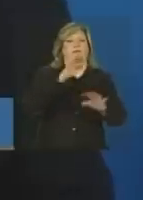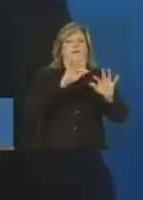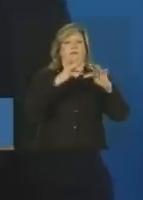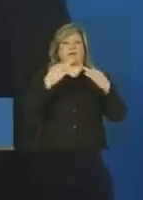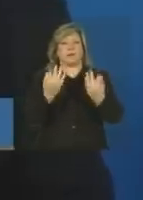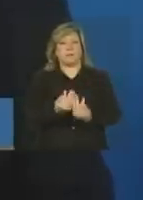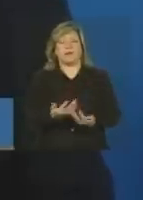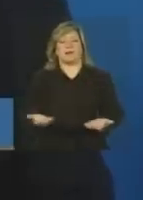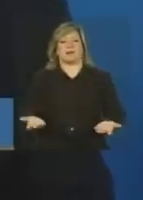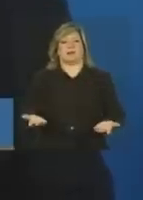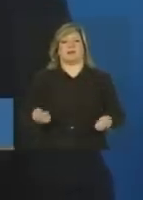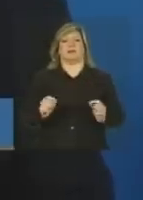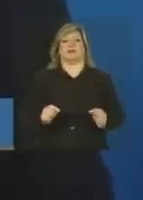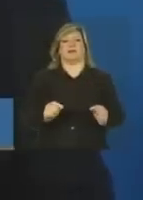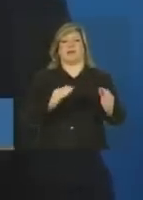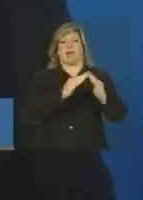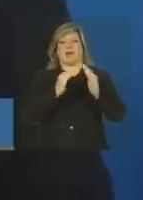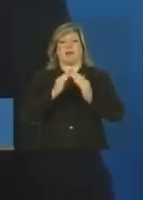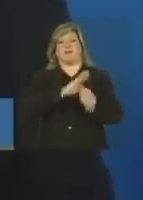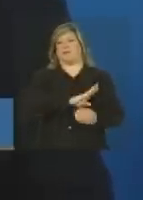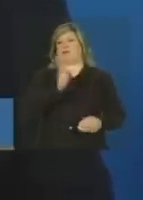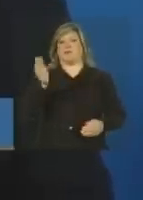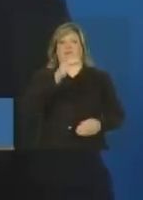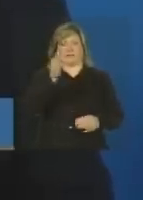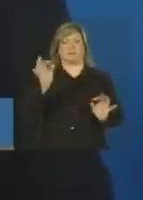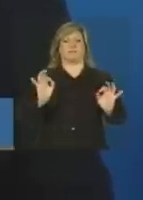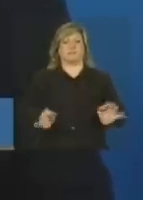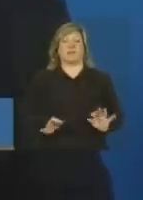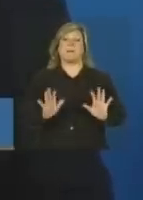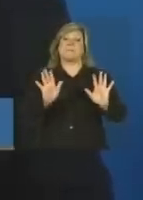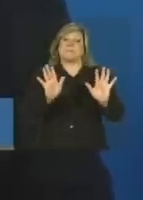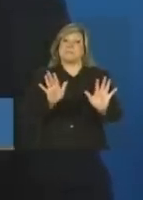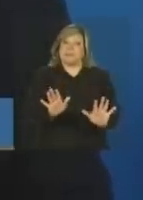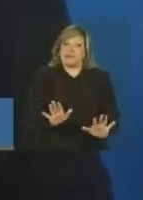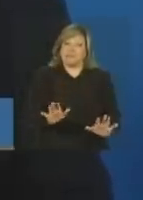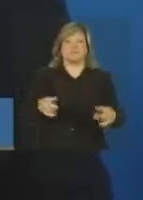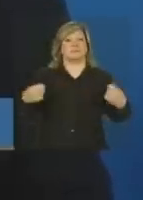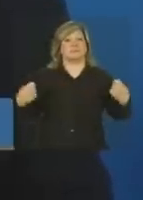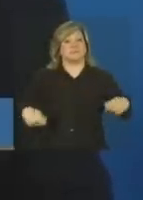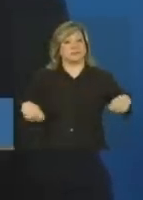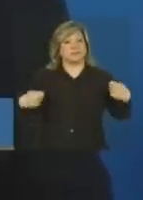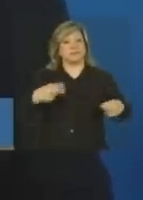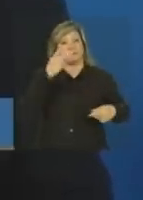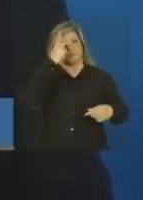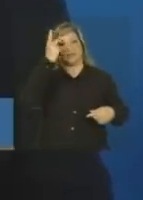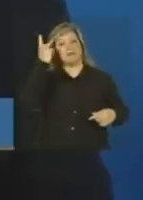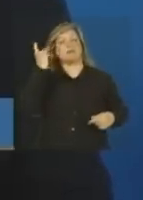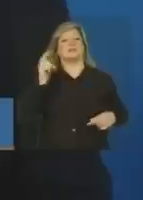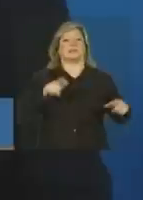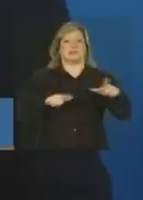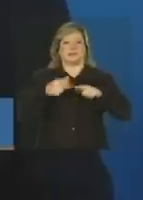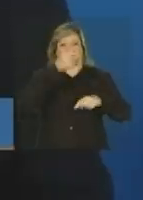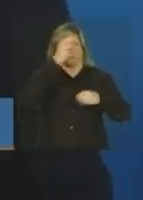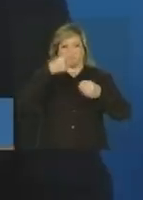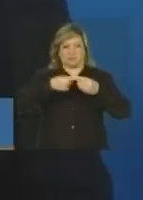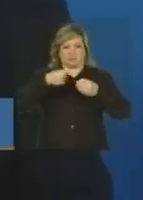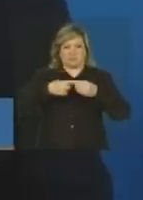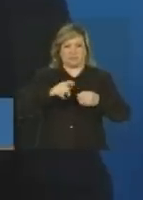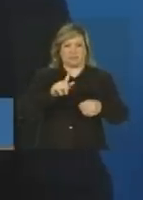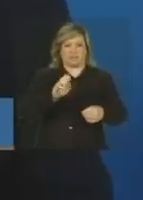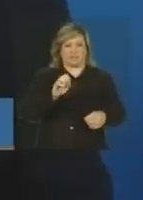para se deslocar, né, de um lugar para outro e tudo. Agora, no entanto, é necessário que o gestor do programa Bolsa Família, que é